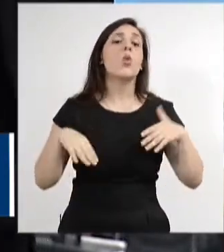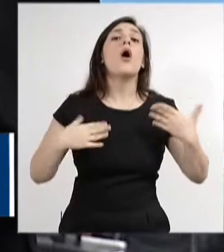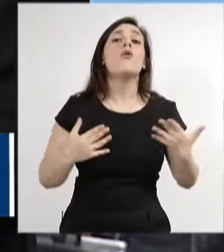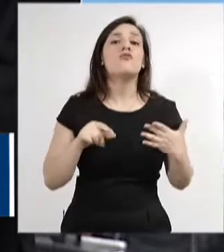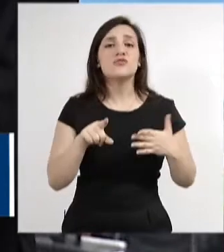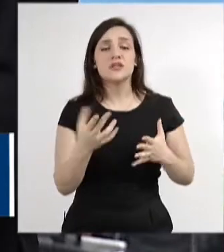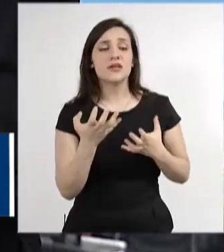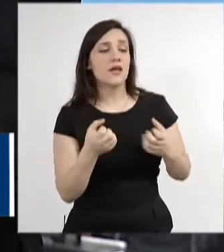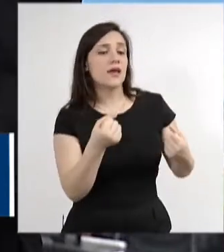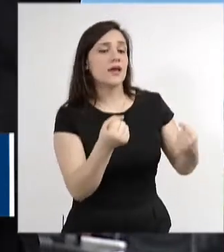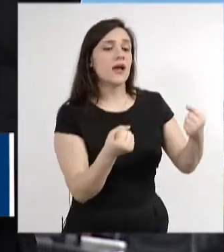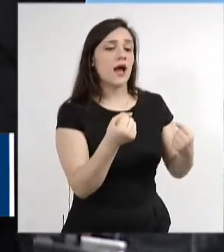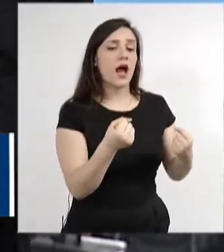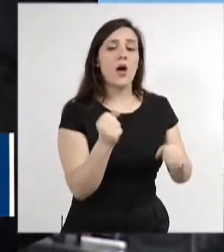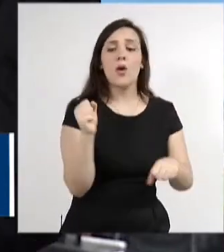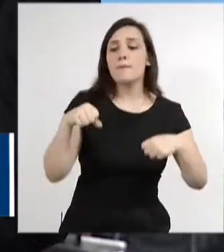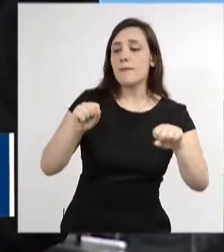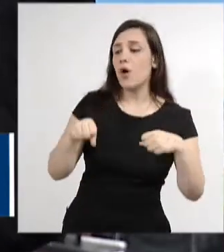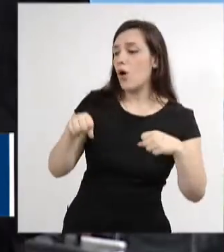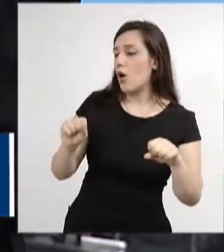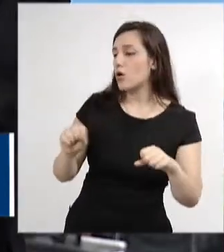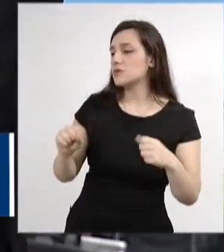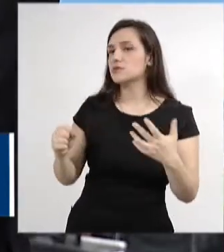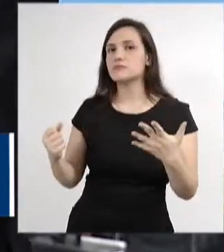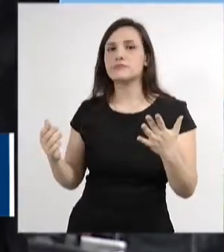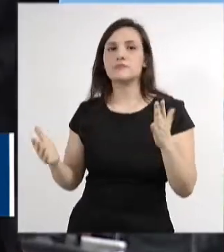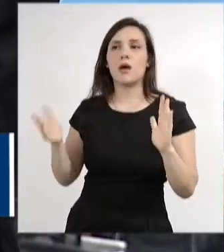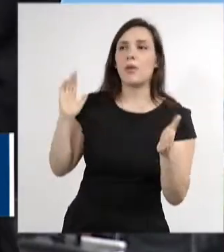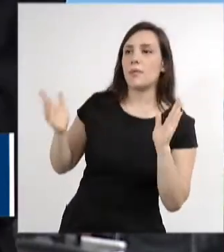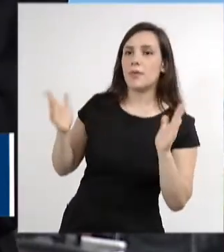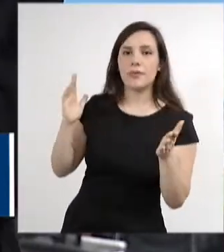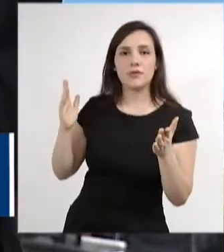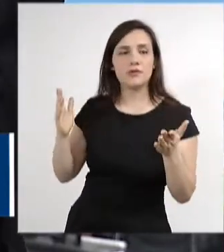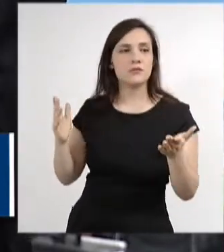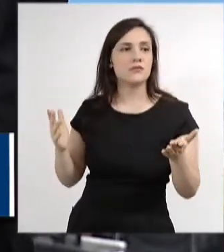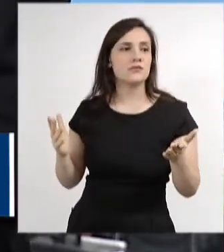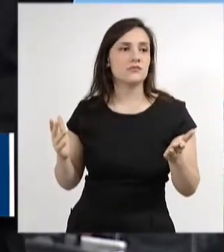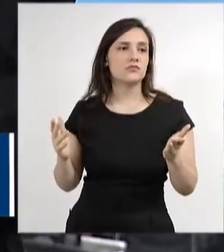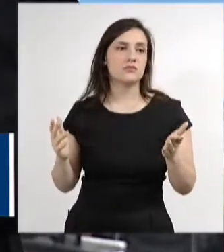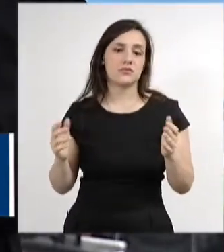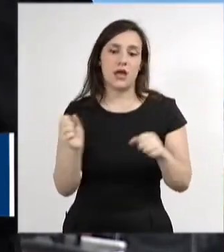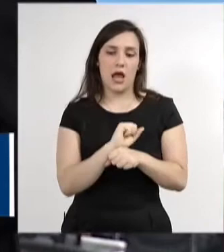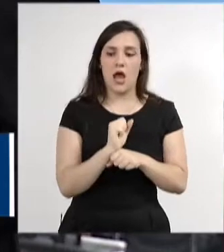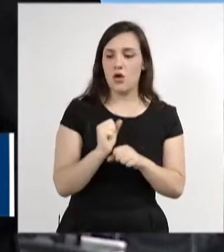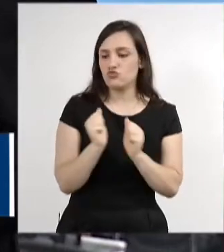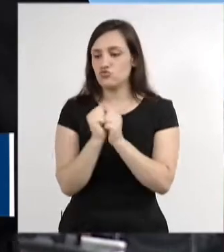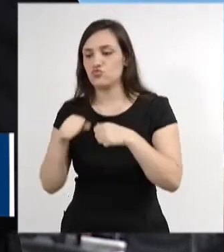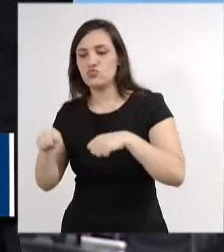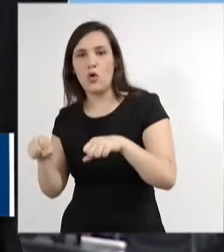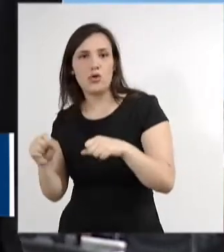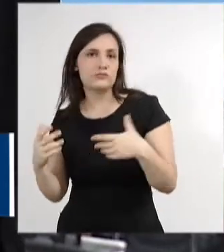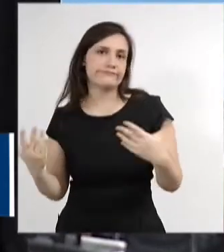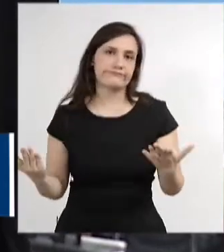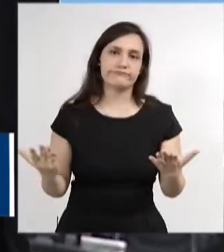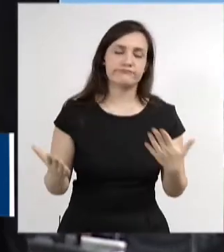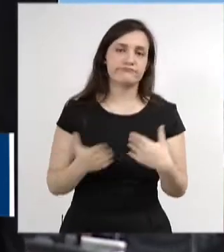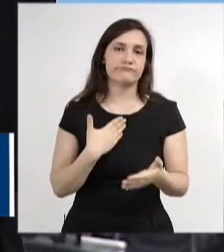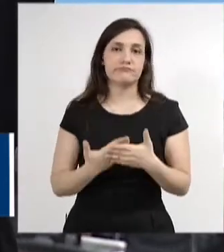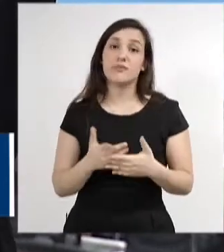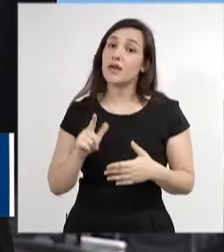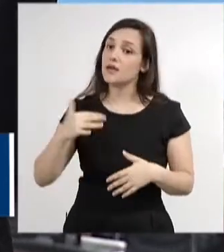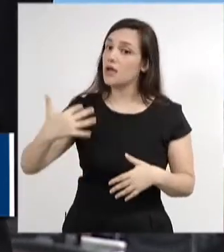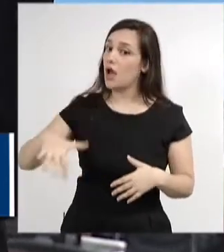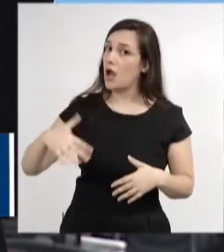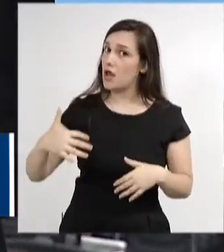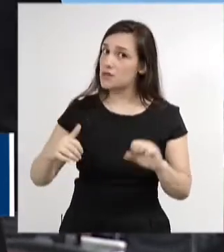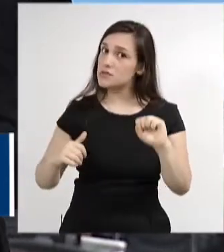exatamente, né? De que a pessoa ali está tirando, se é para condução de moto, de veículo, ou de moto e veículos, enfim. E realmente o custo é muito